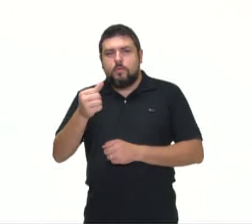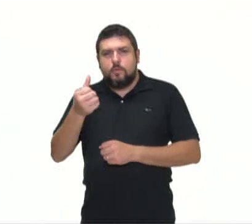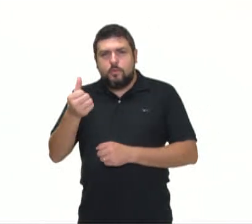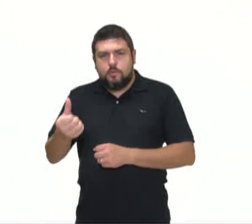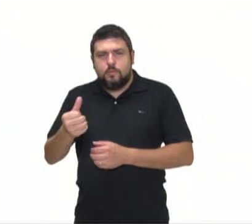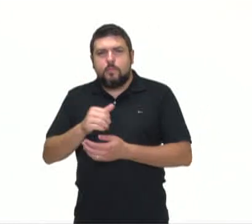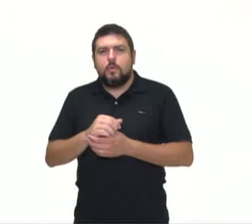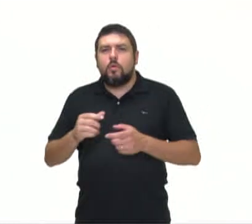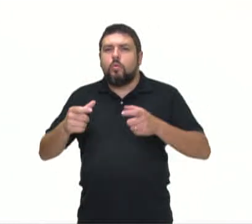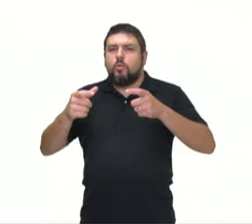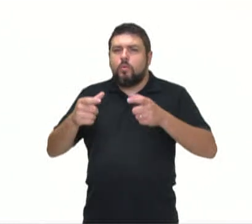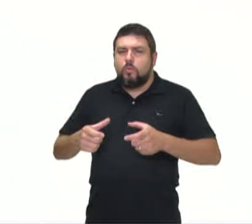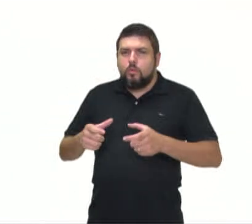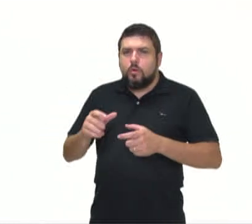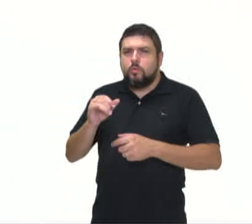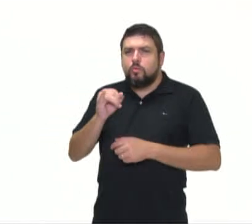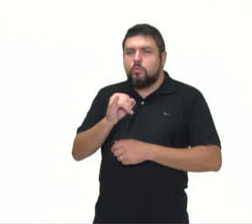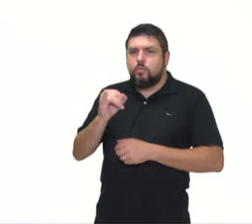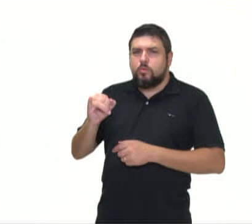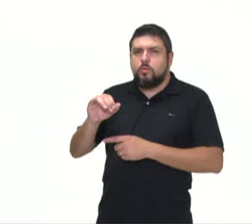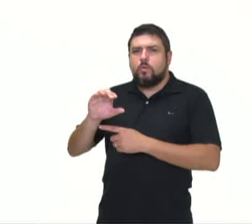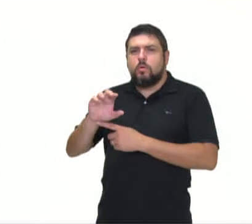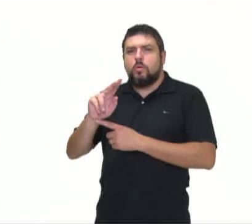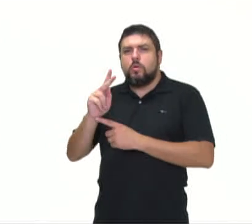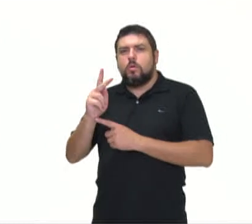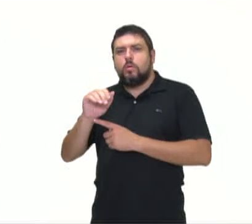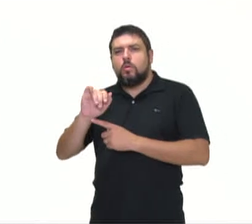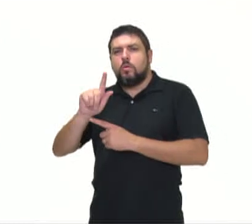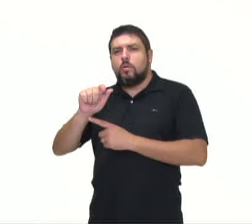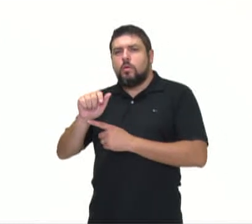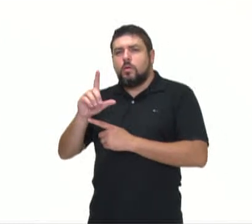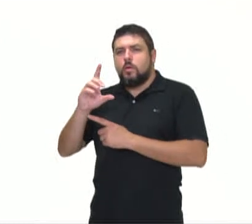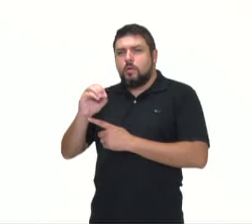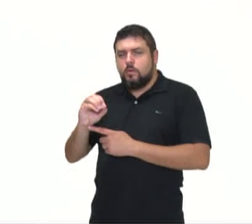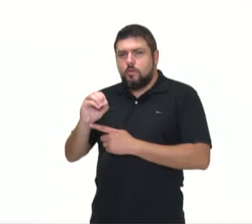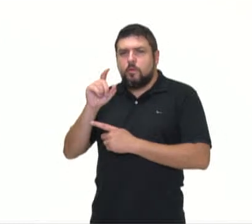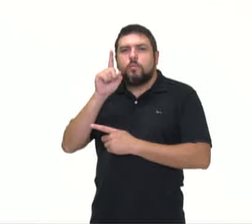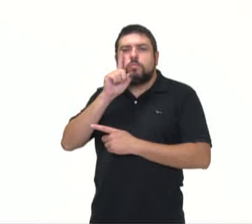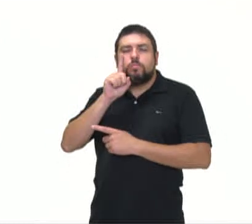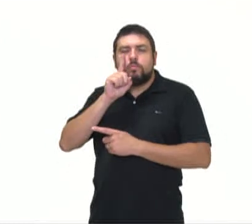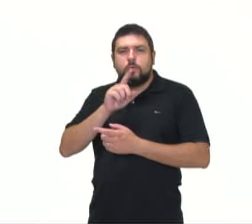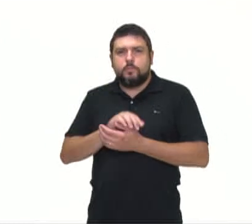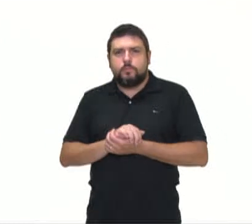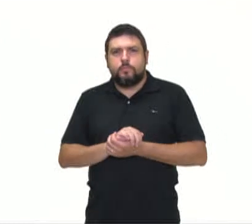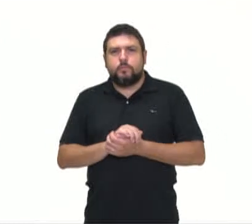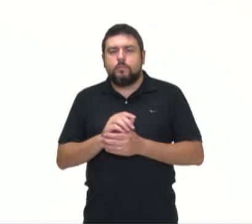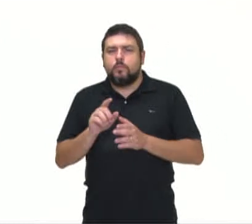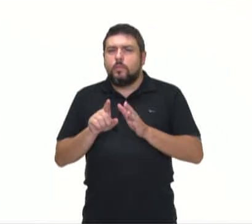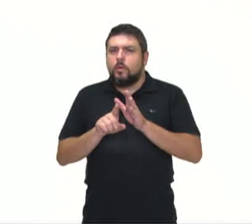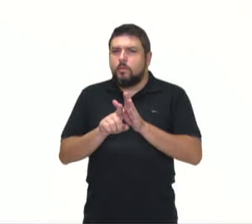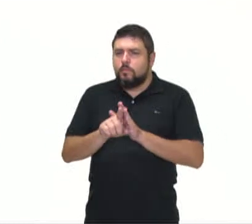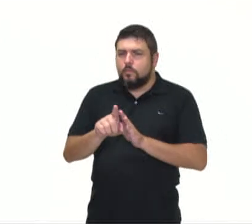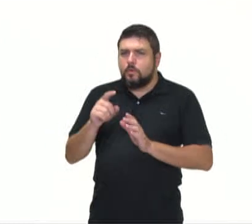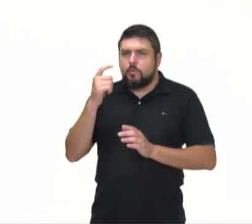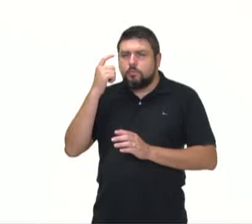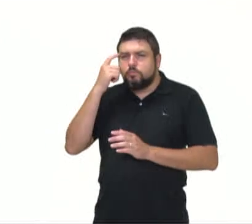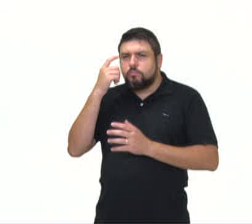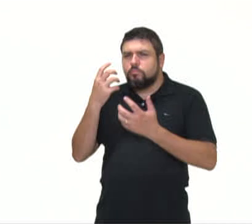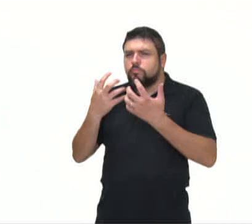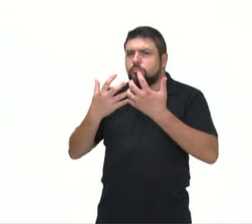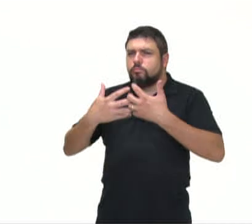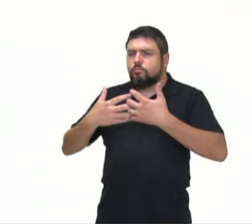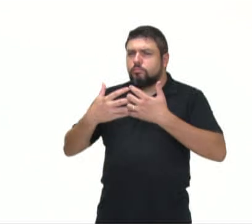essa obra de arte, de um pintor francês. Nós temos aqui ainda duas perguntas para refletirmos sobre essa